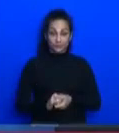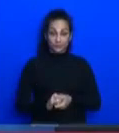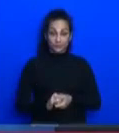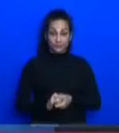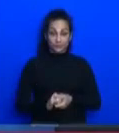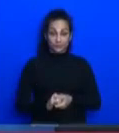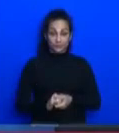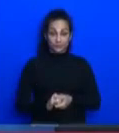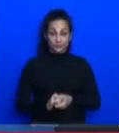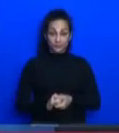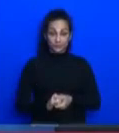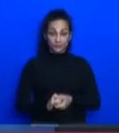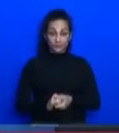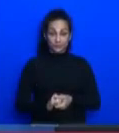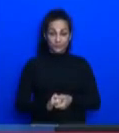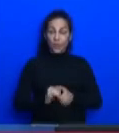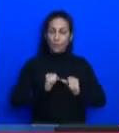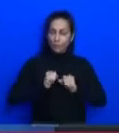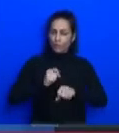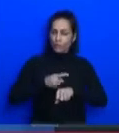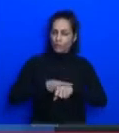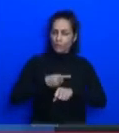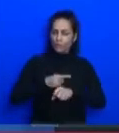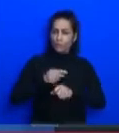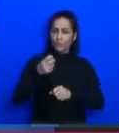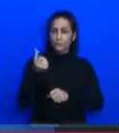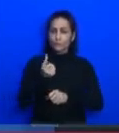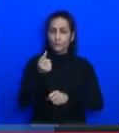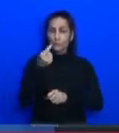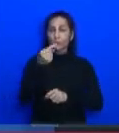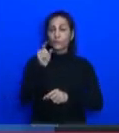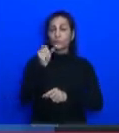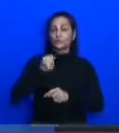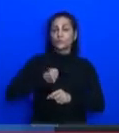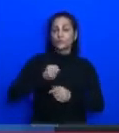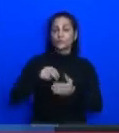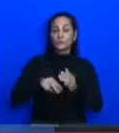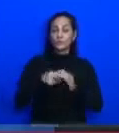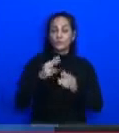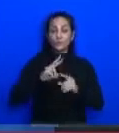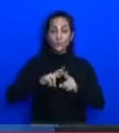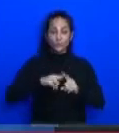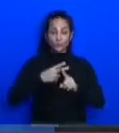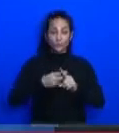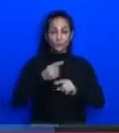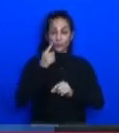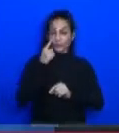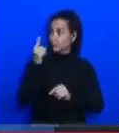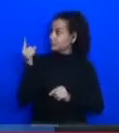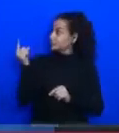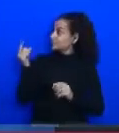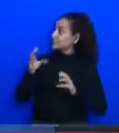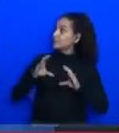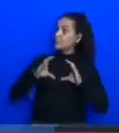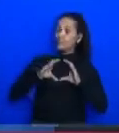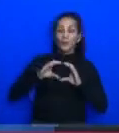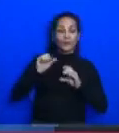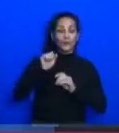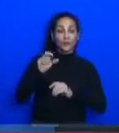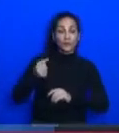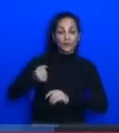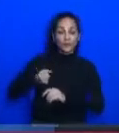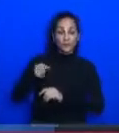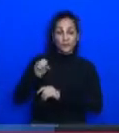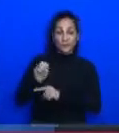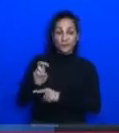31. Pode ser agora. Vamos chamar o sexto e último número do segundo sorteio da dupla Sena. Bola azul,